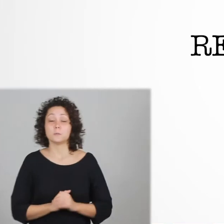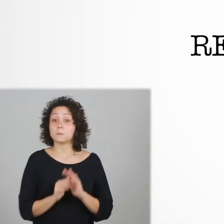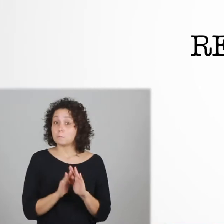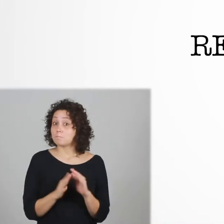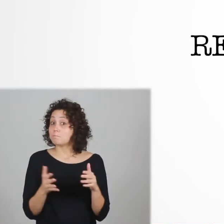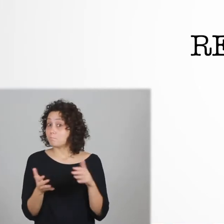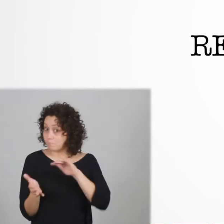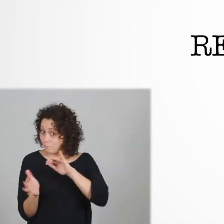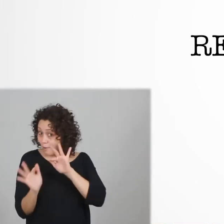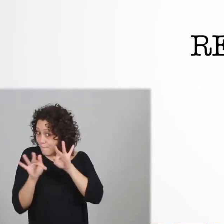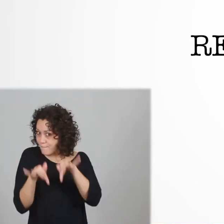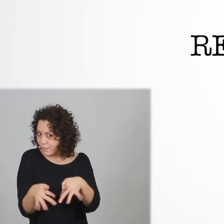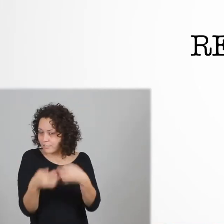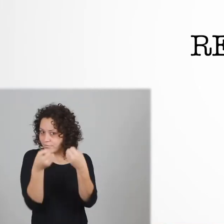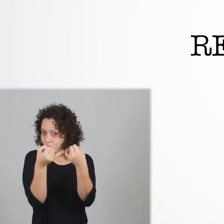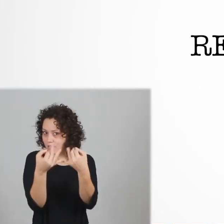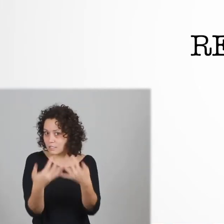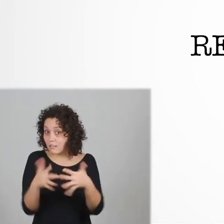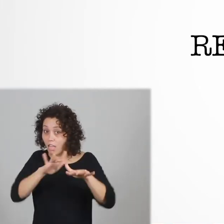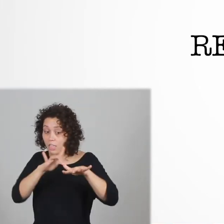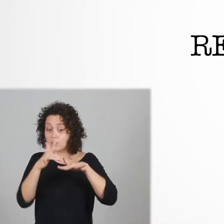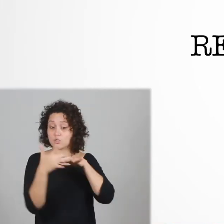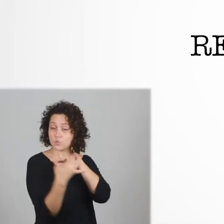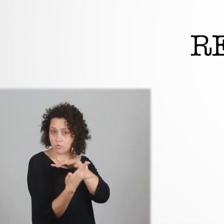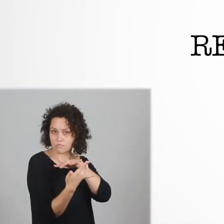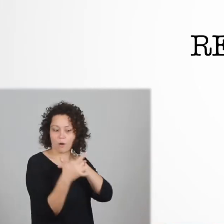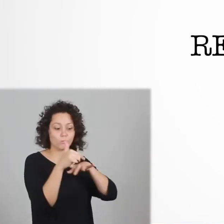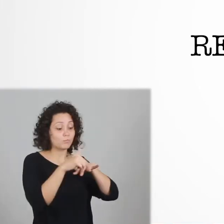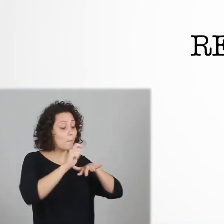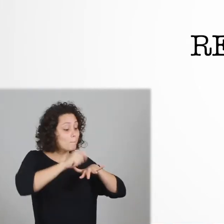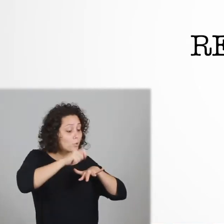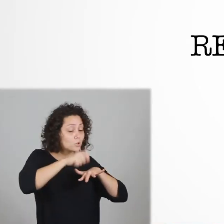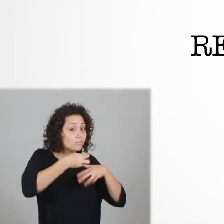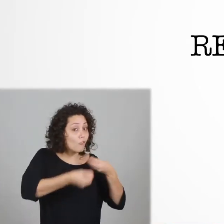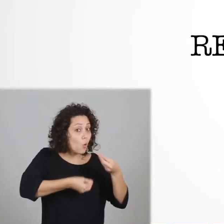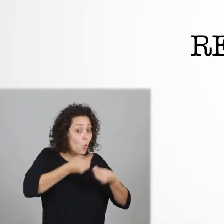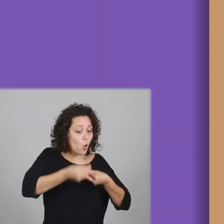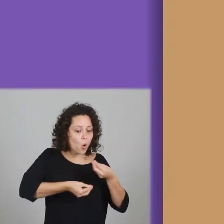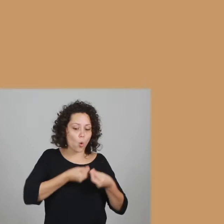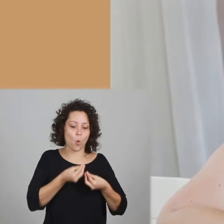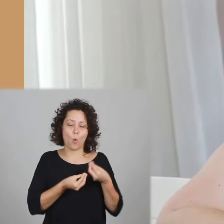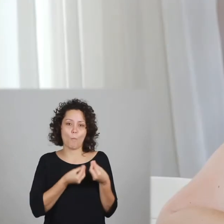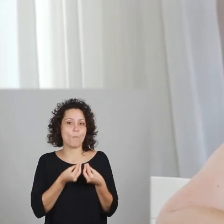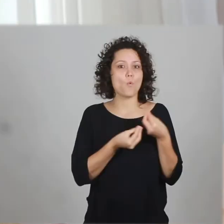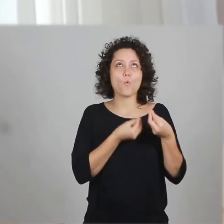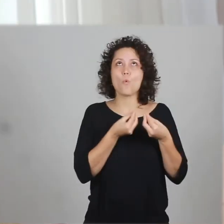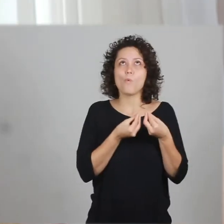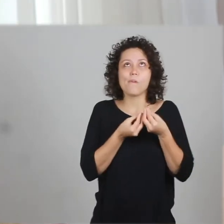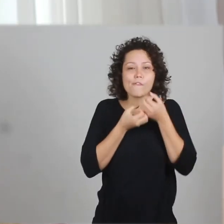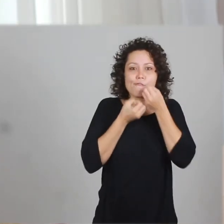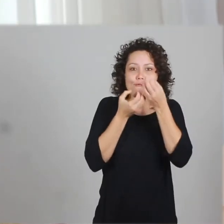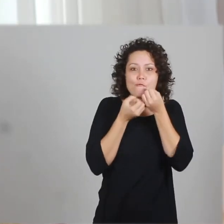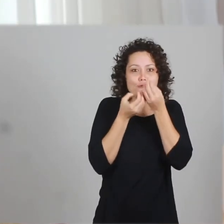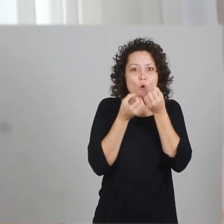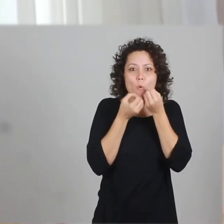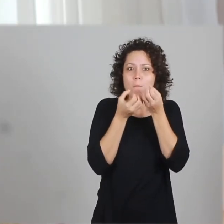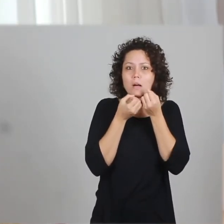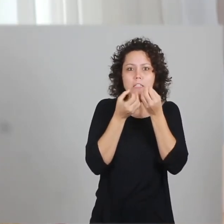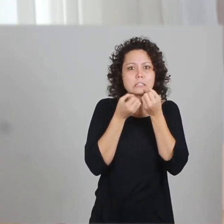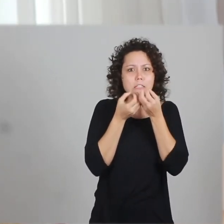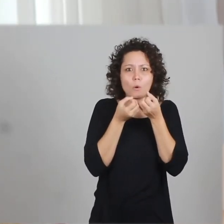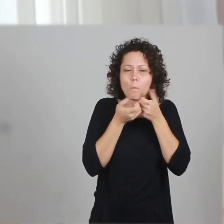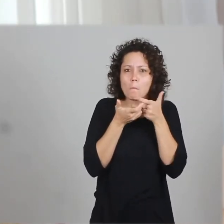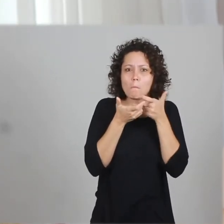redes sociais, como é que elas podem disseminar e como elas podem multiplicar essas informações todas a partir do que a